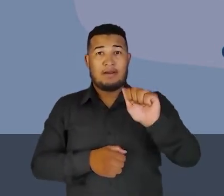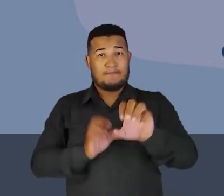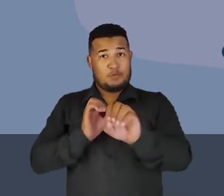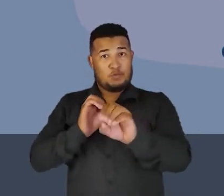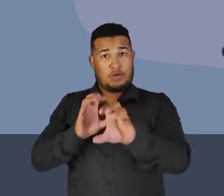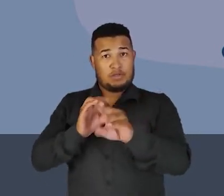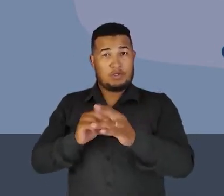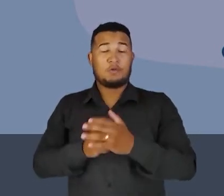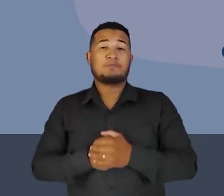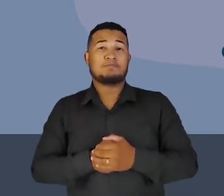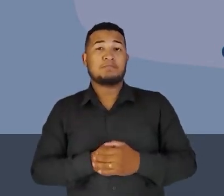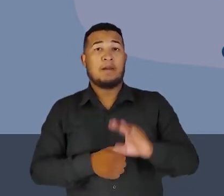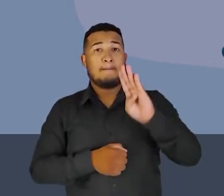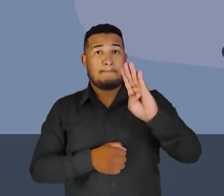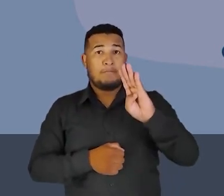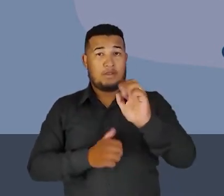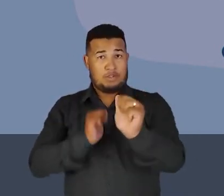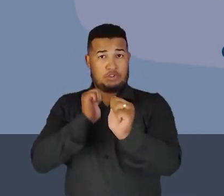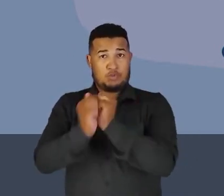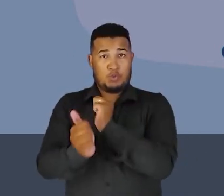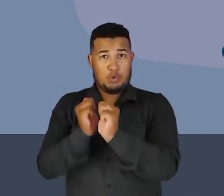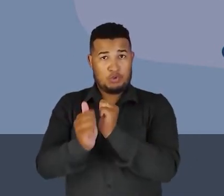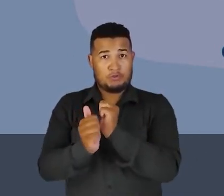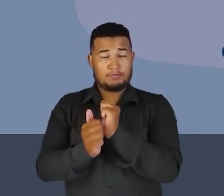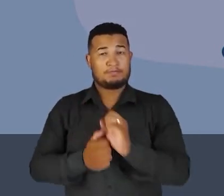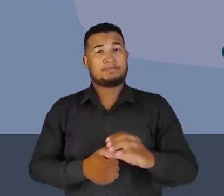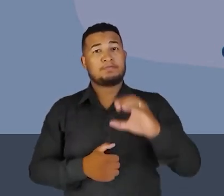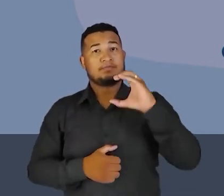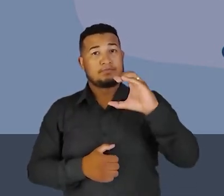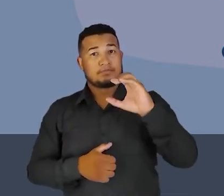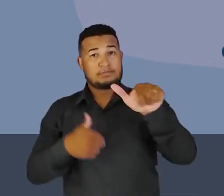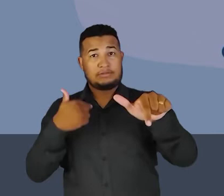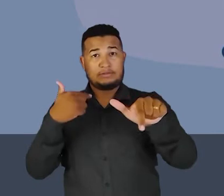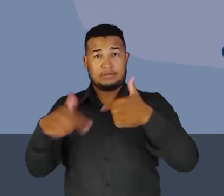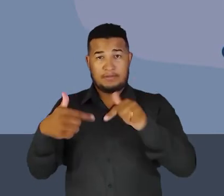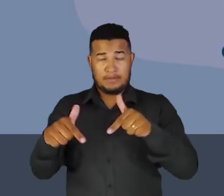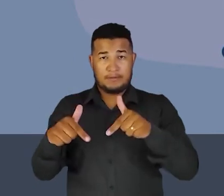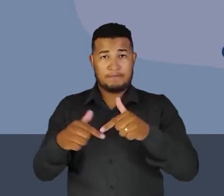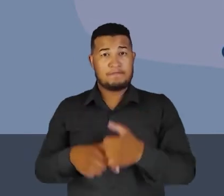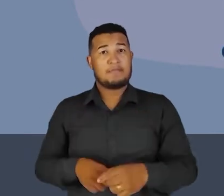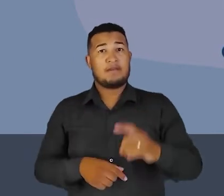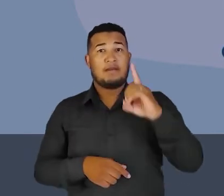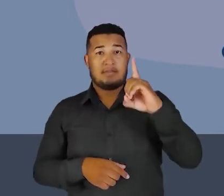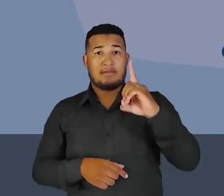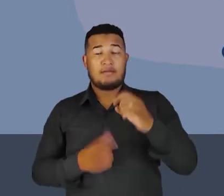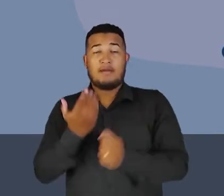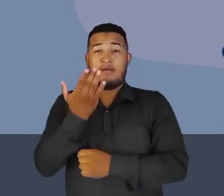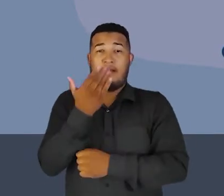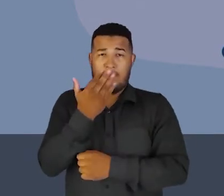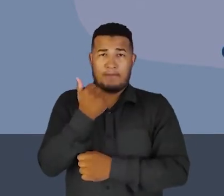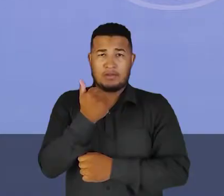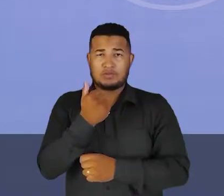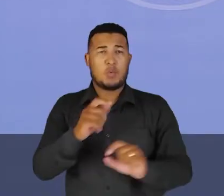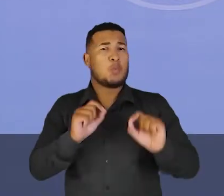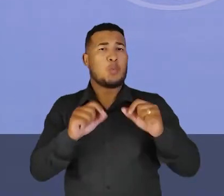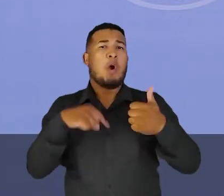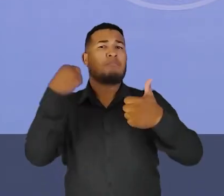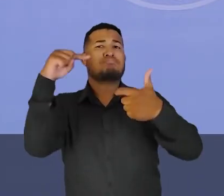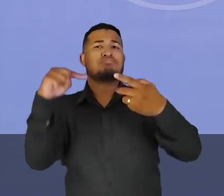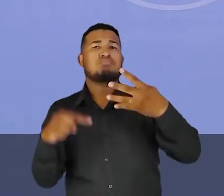Letra B, o esporte. Letra C, o trabalho. Ou letra D, a